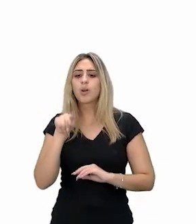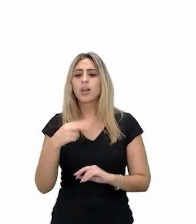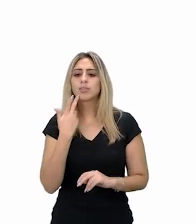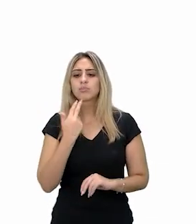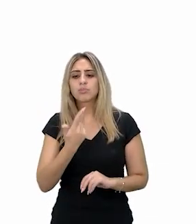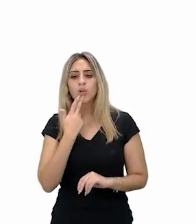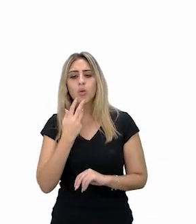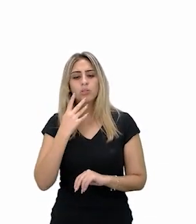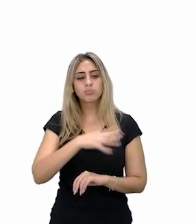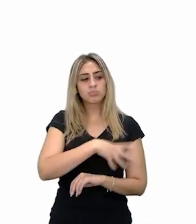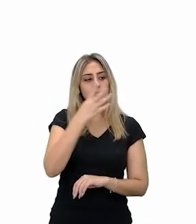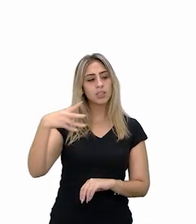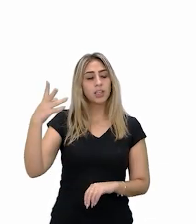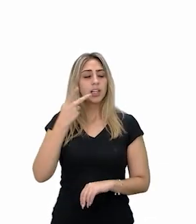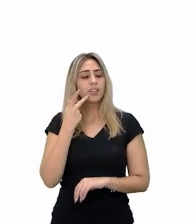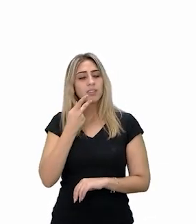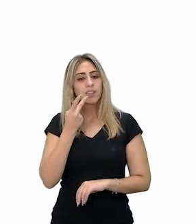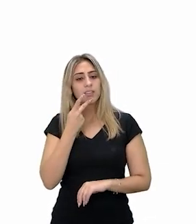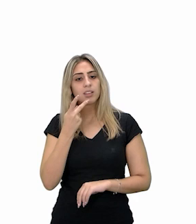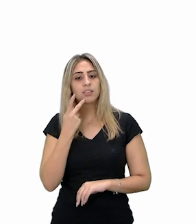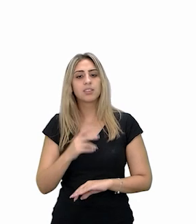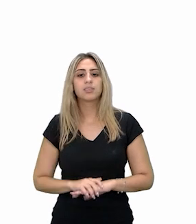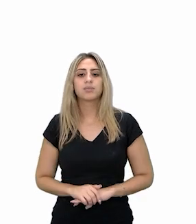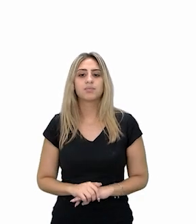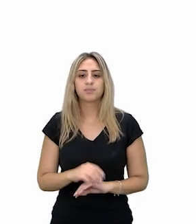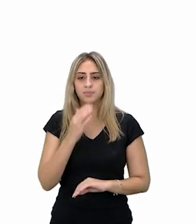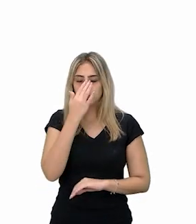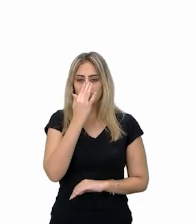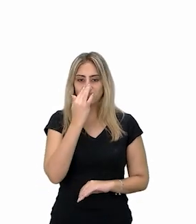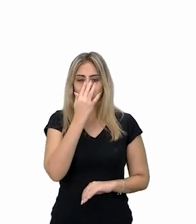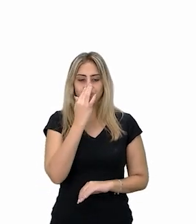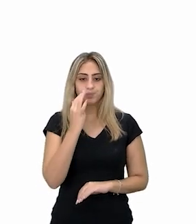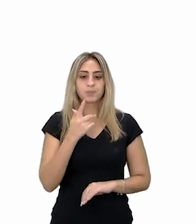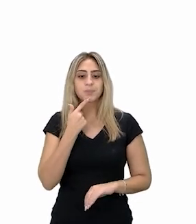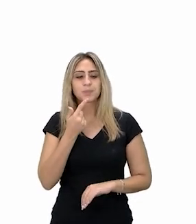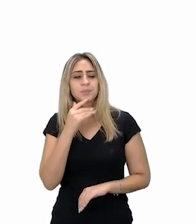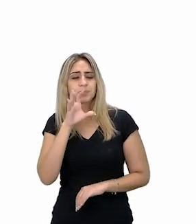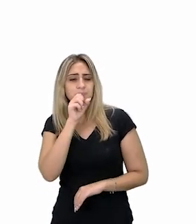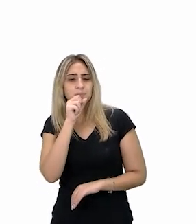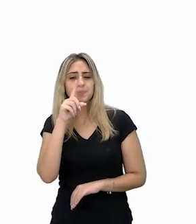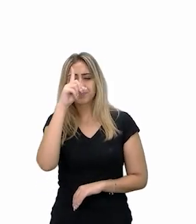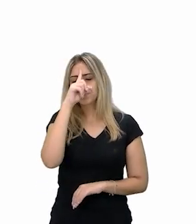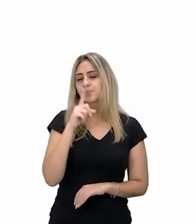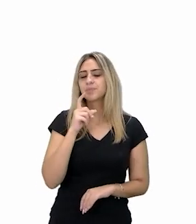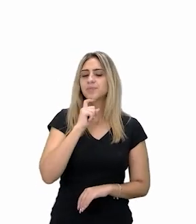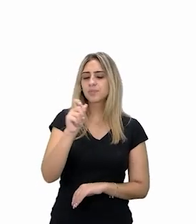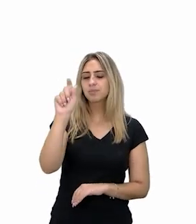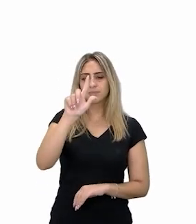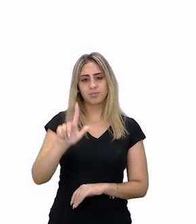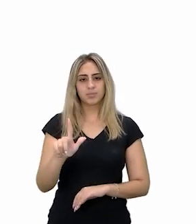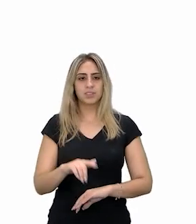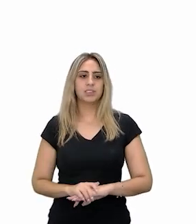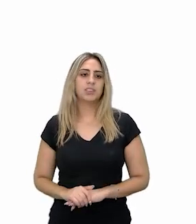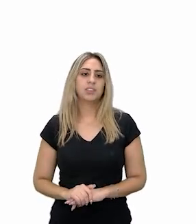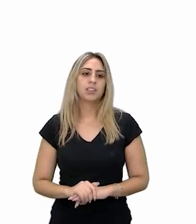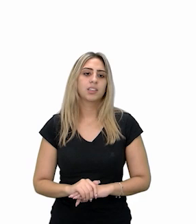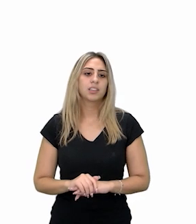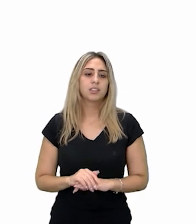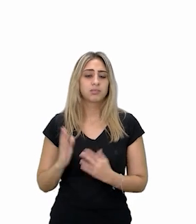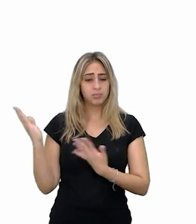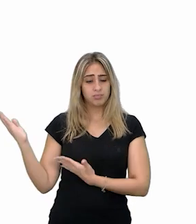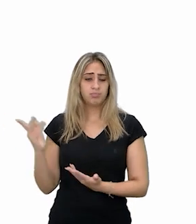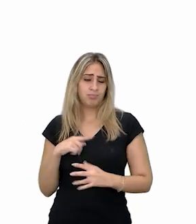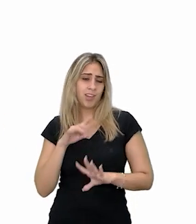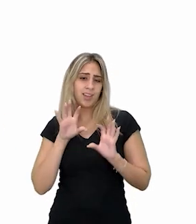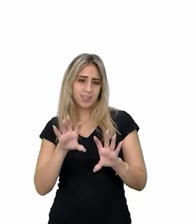cores do arco-íris, ele falava que era Vlava-Ave, nunca mais vou esquecer, que é vermelho, laranja, amarelo, verde, azul, anil e